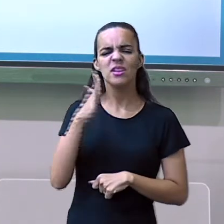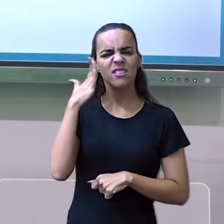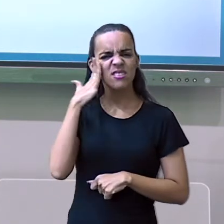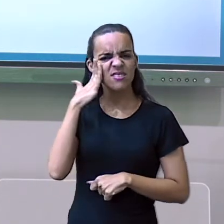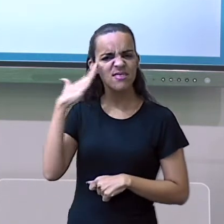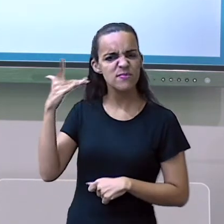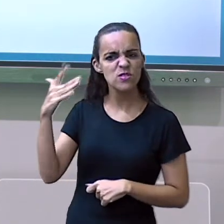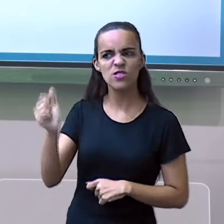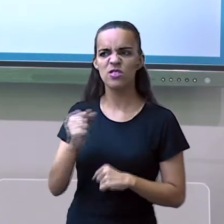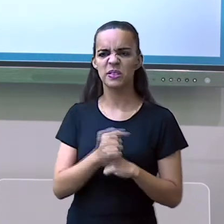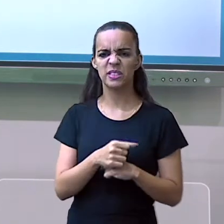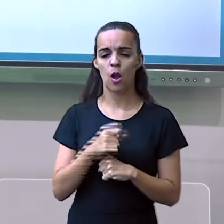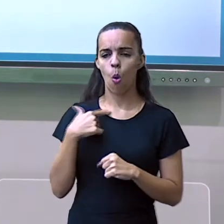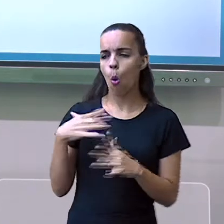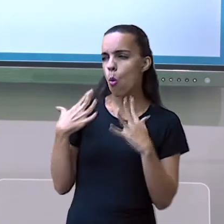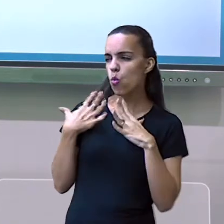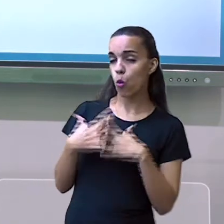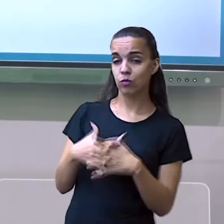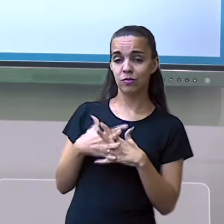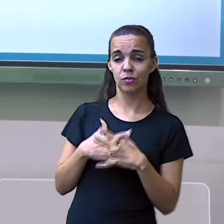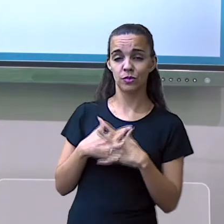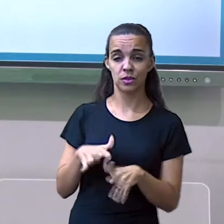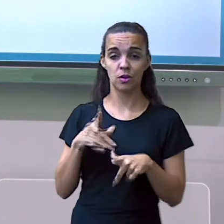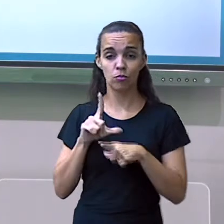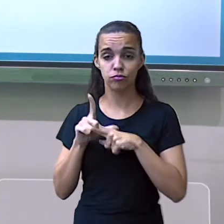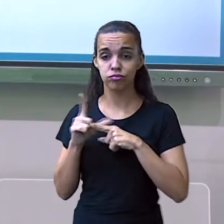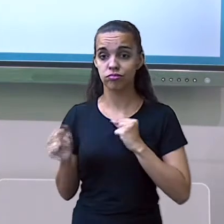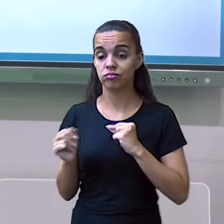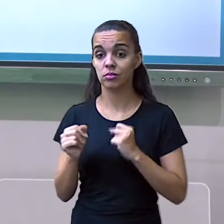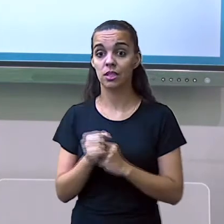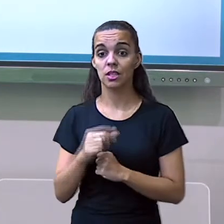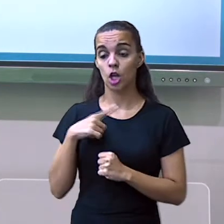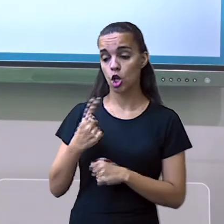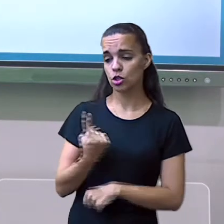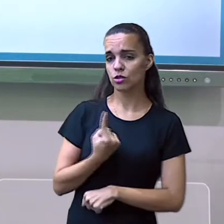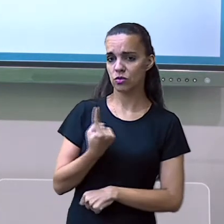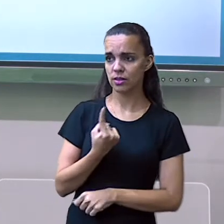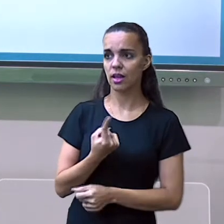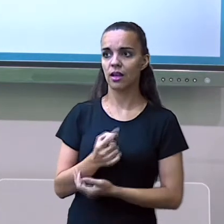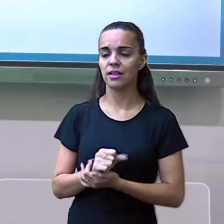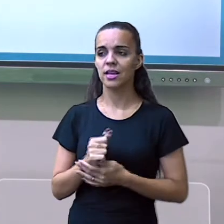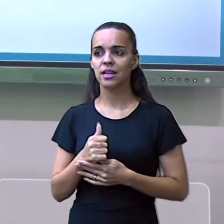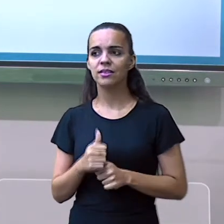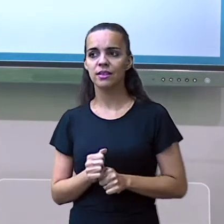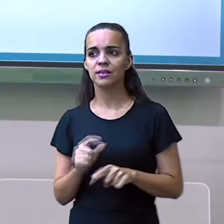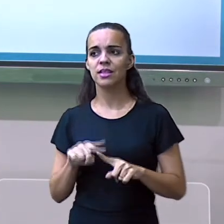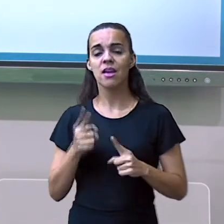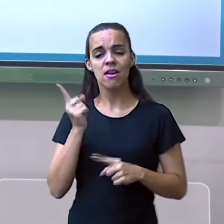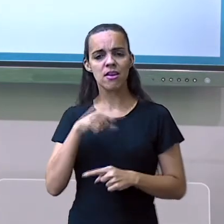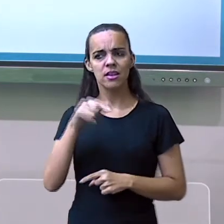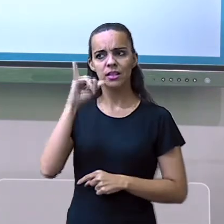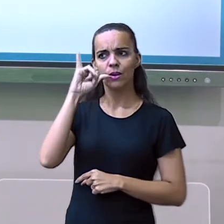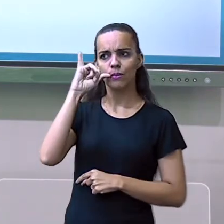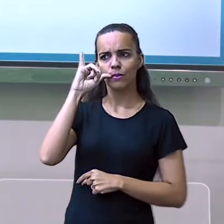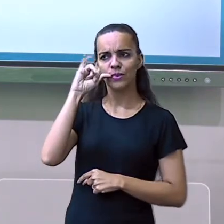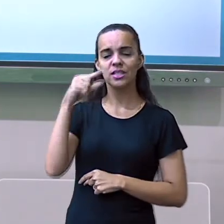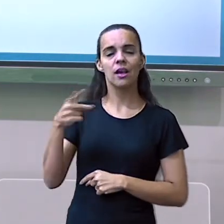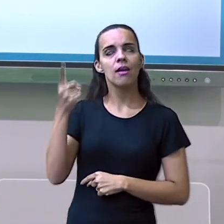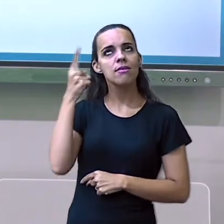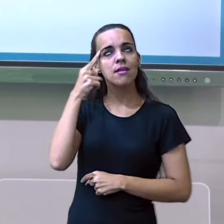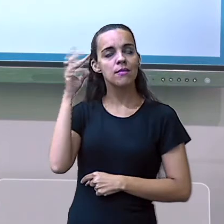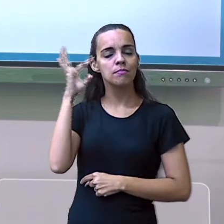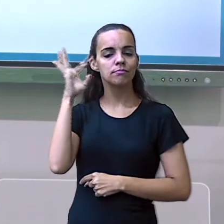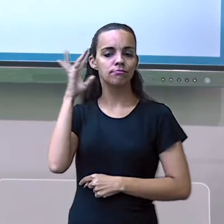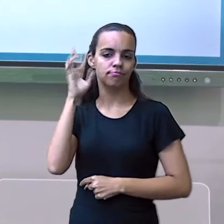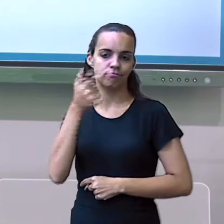sabichão, serelepe, risonho e bem moleque. Esse era o Saci que vivia na cabeça